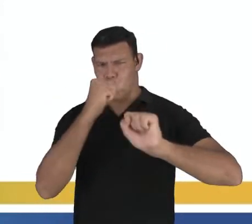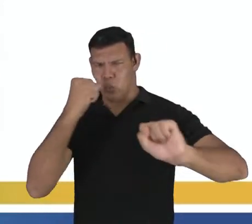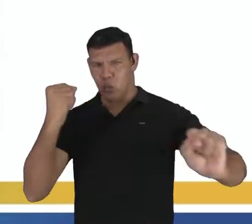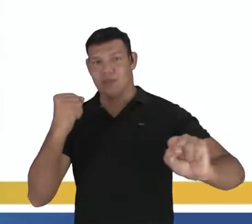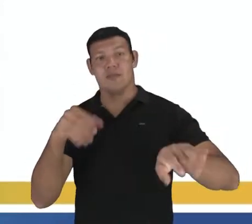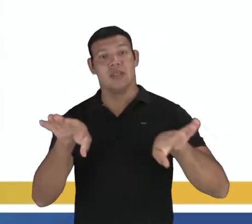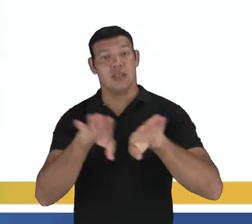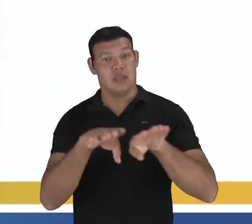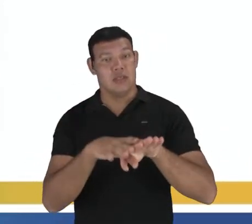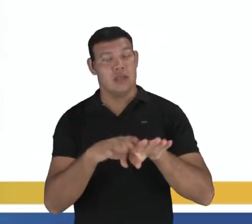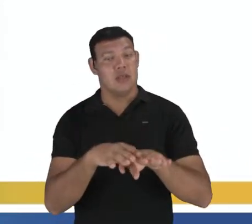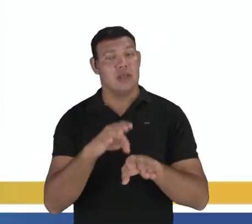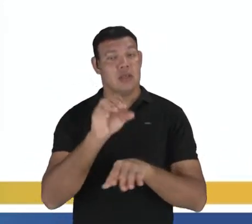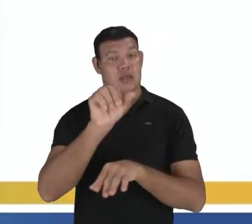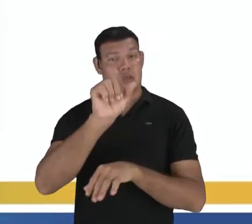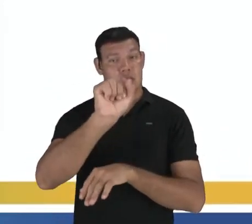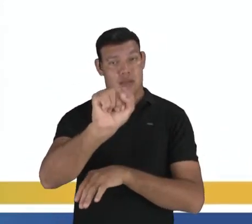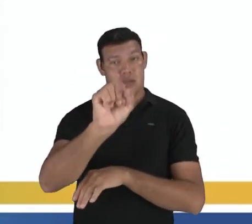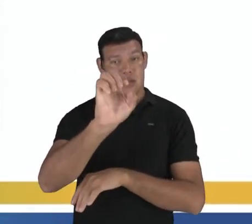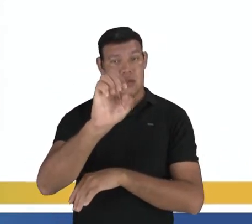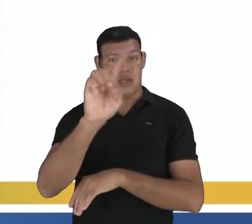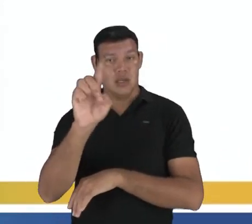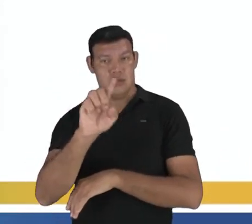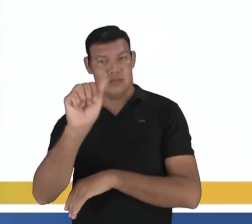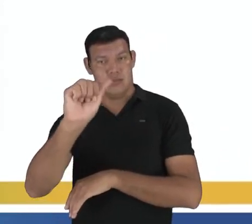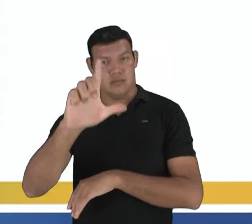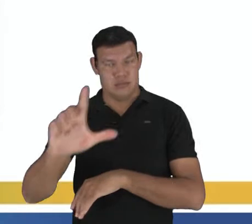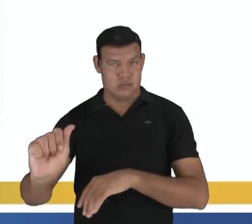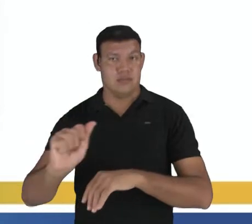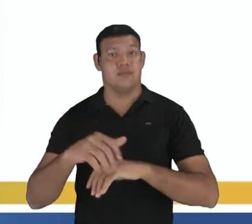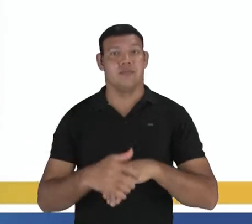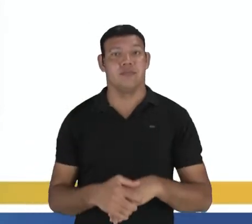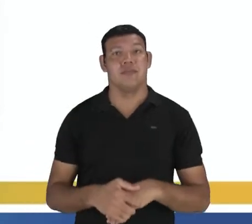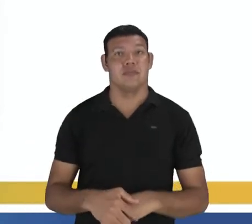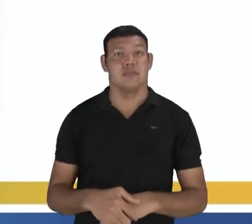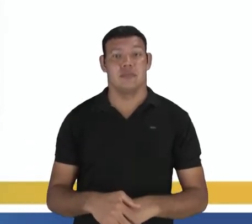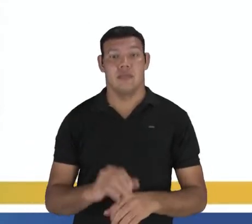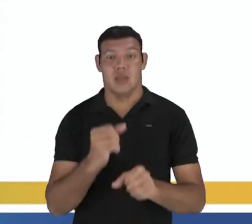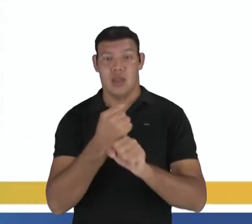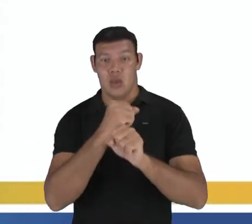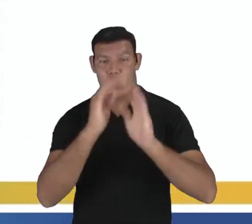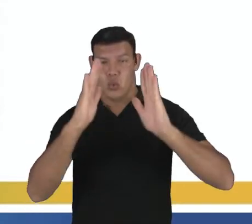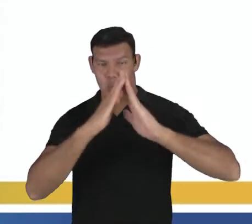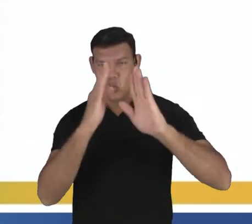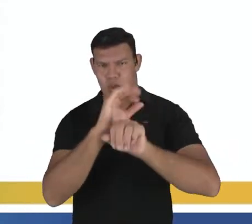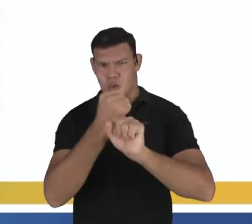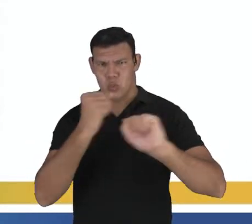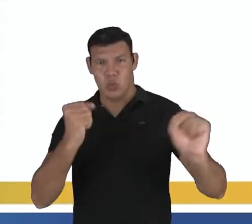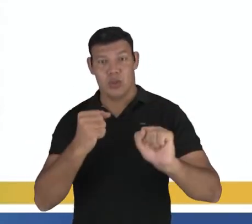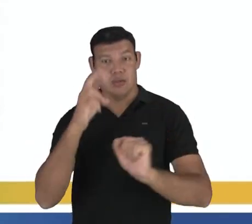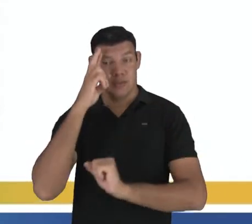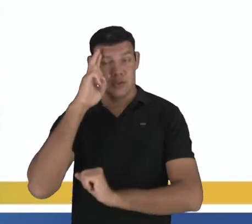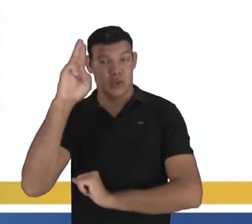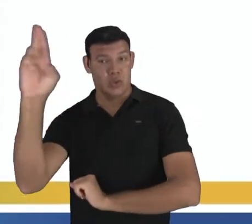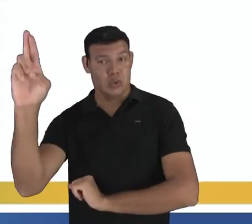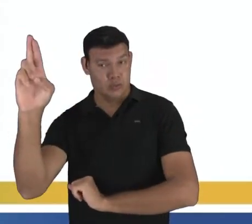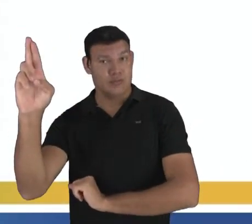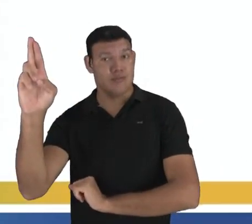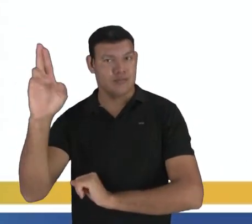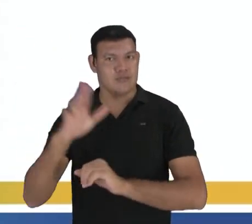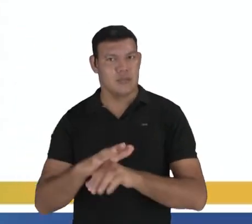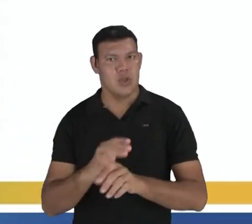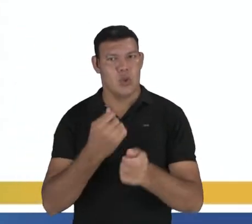a senzala. A Casa Grande era a residência desse senhor do engenho e de sua família, né? O